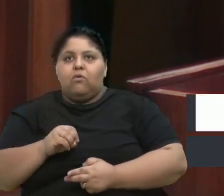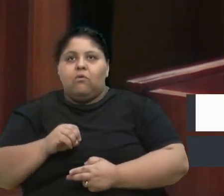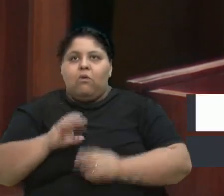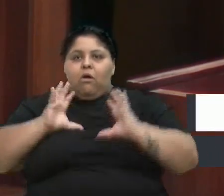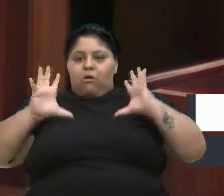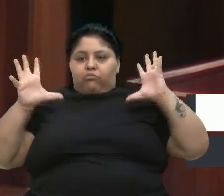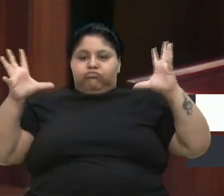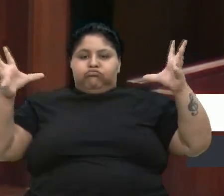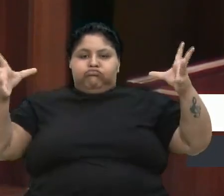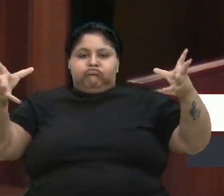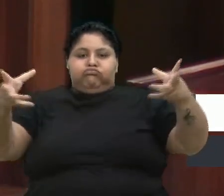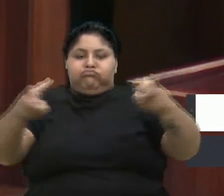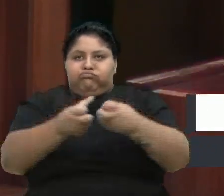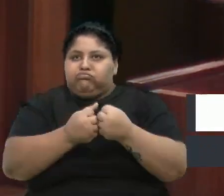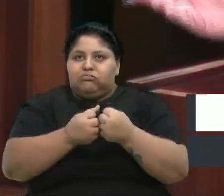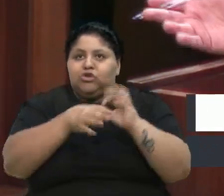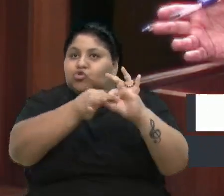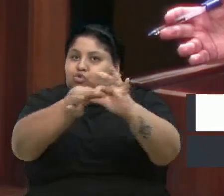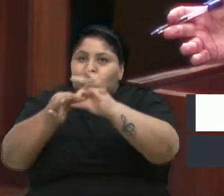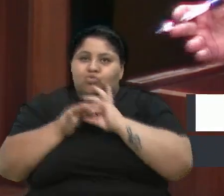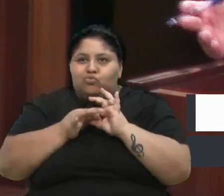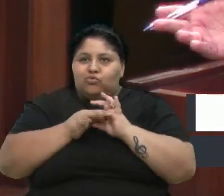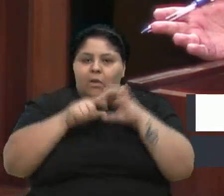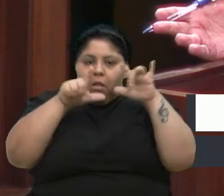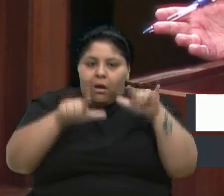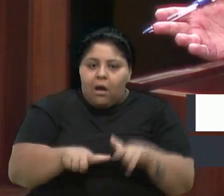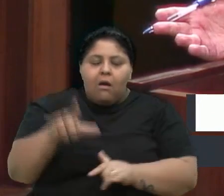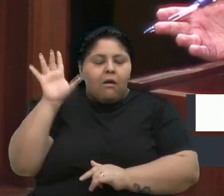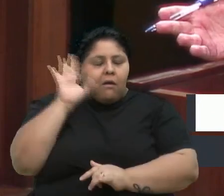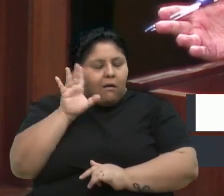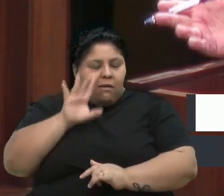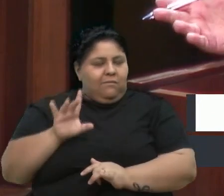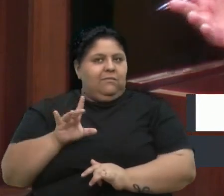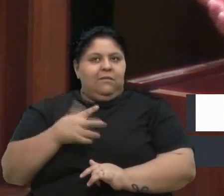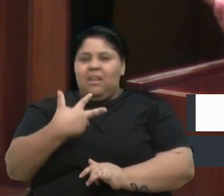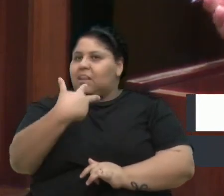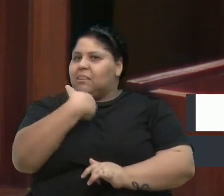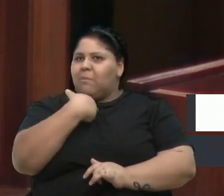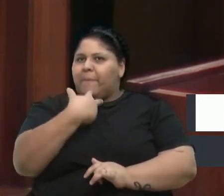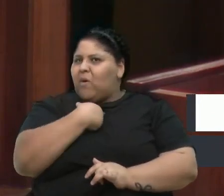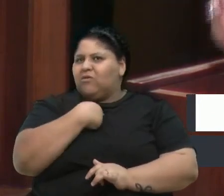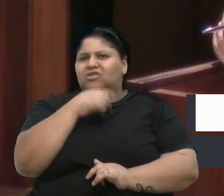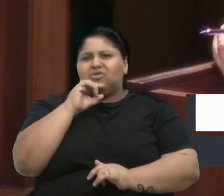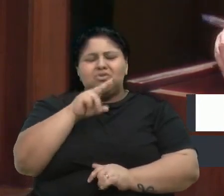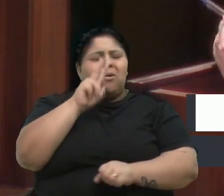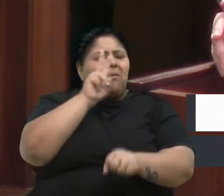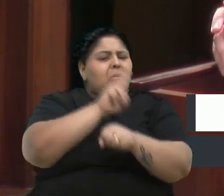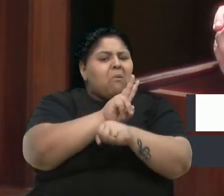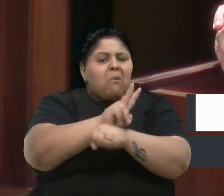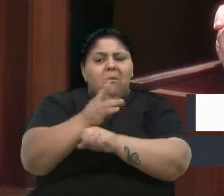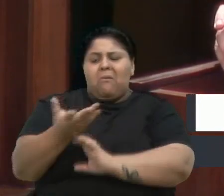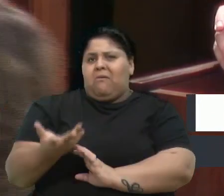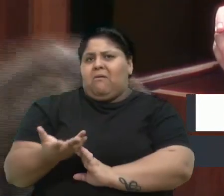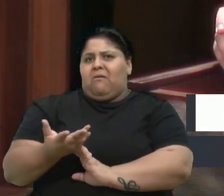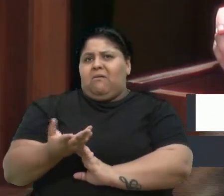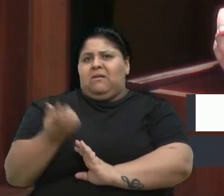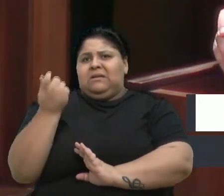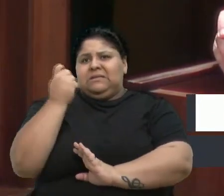lugar muito bacana que não pode, por pequenas coisas, por falta de zeladoria, ficar nesse